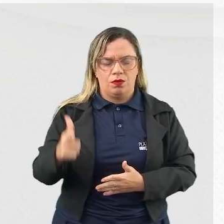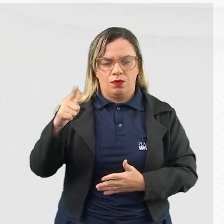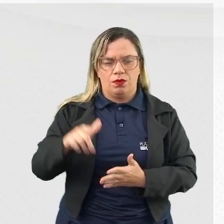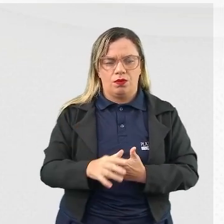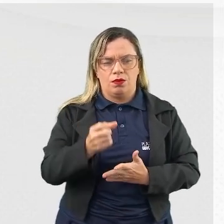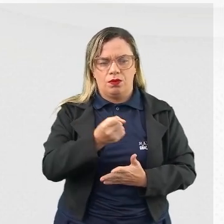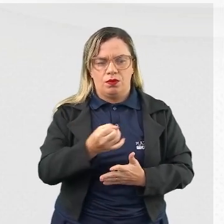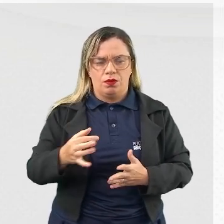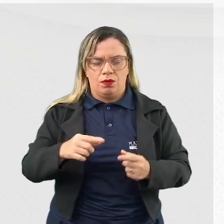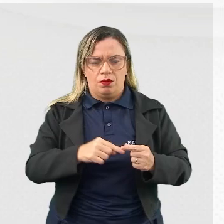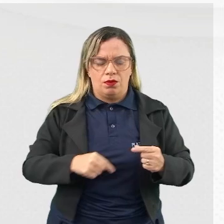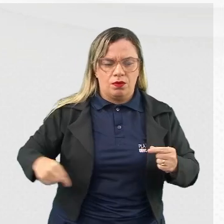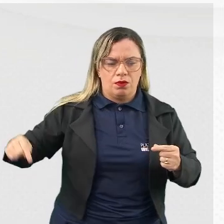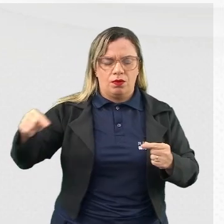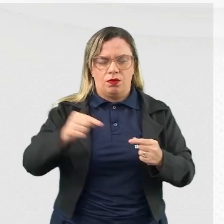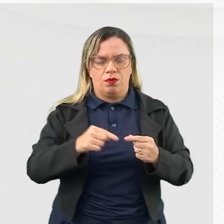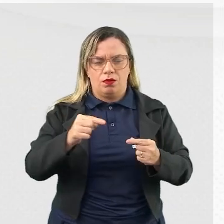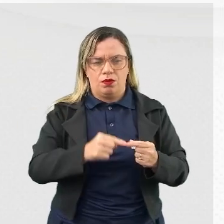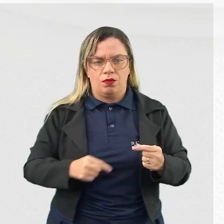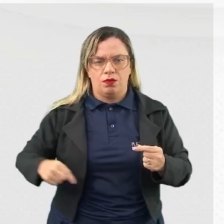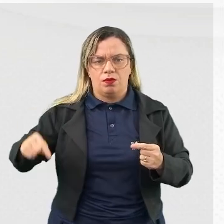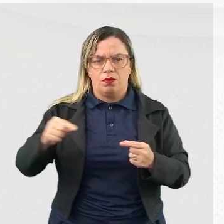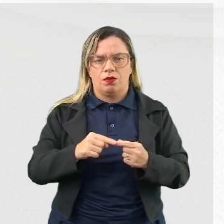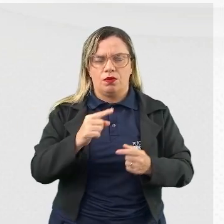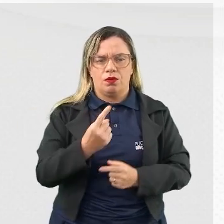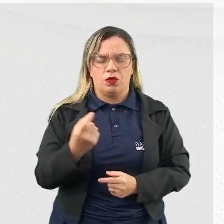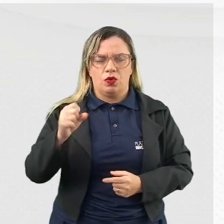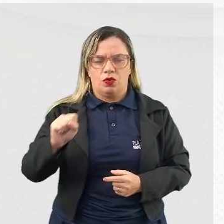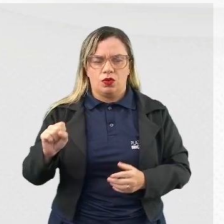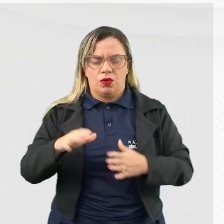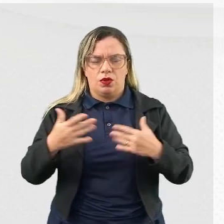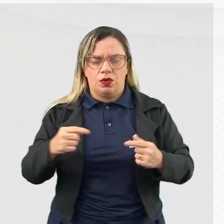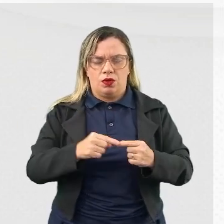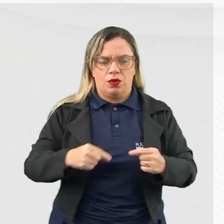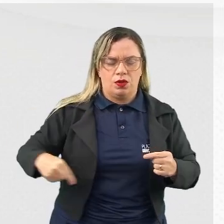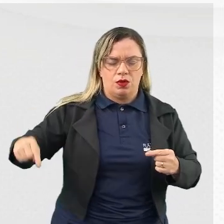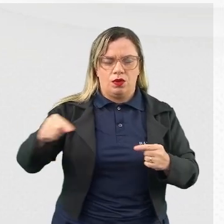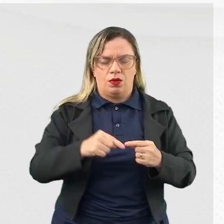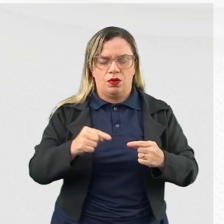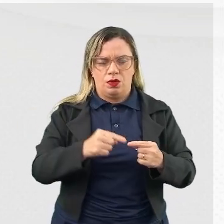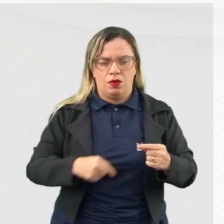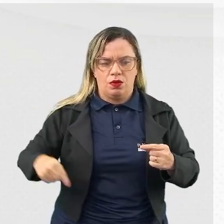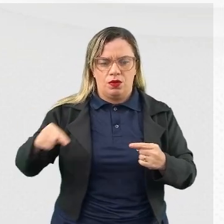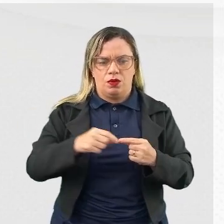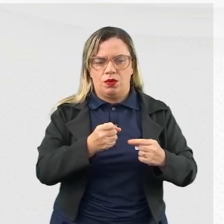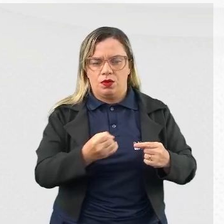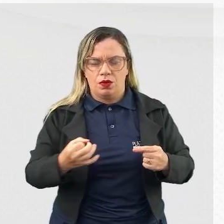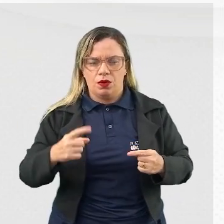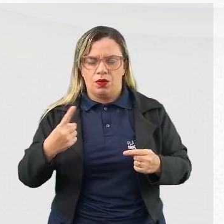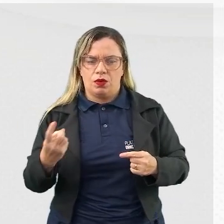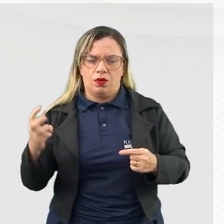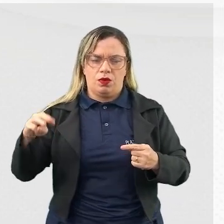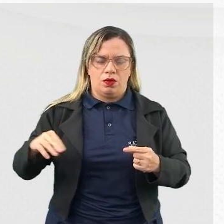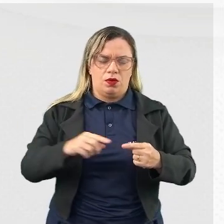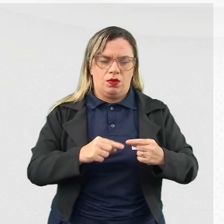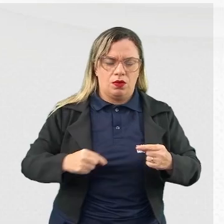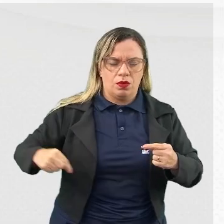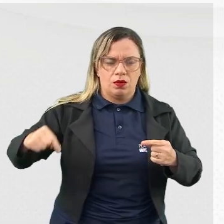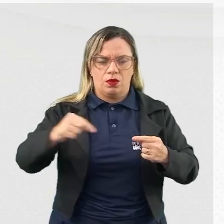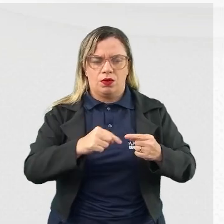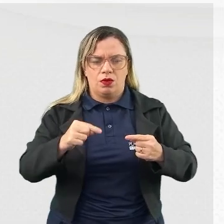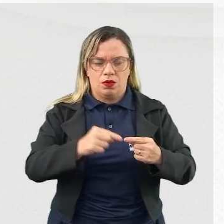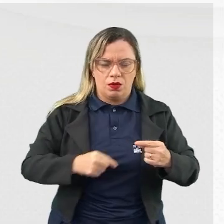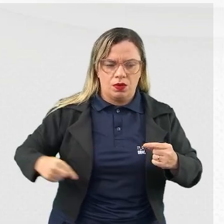voltas realizadas em 1 segundo. É o número de voltas realizadas em 1 minuto. É o número de